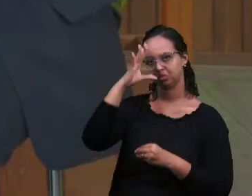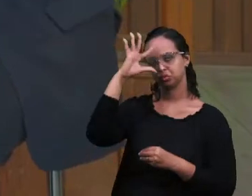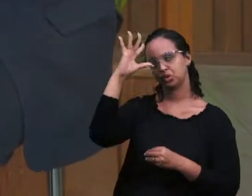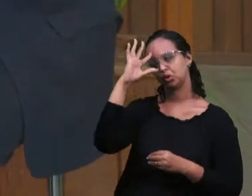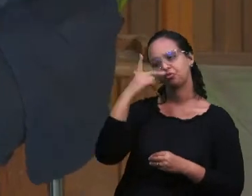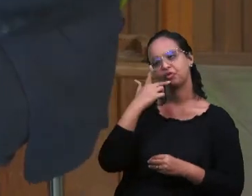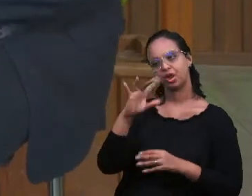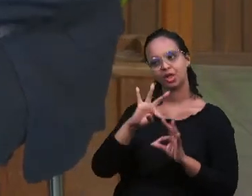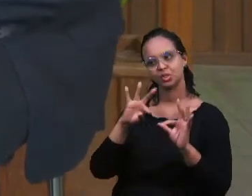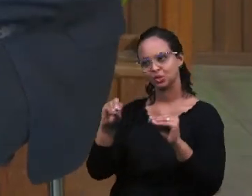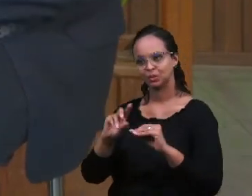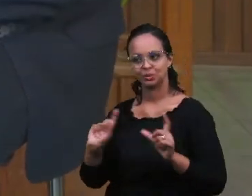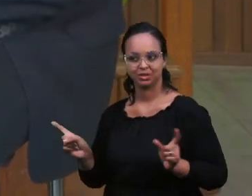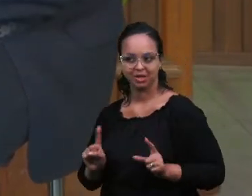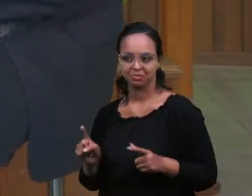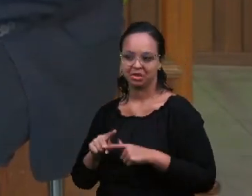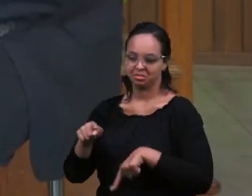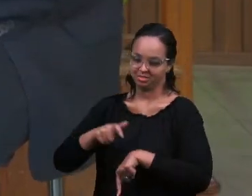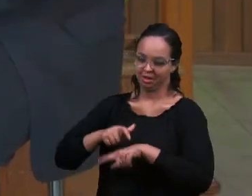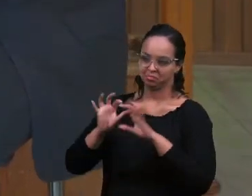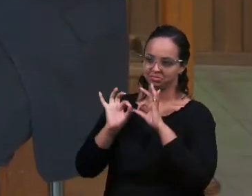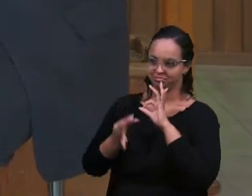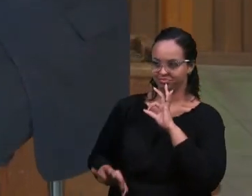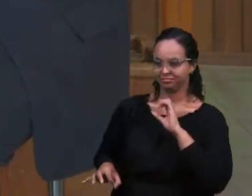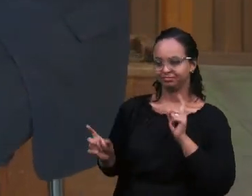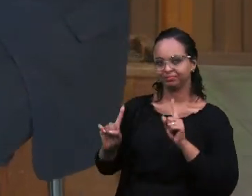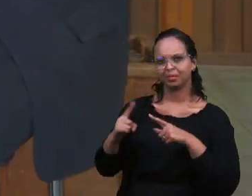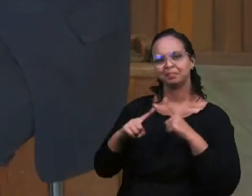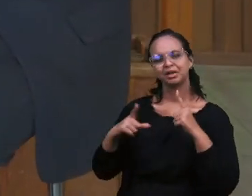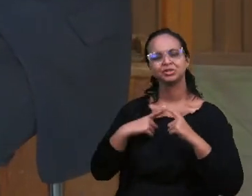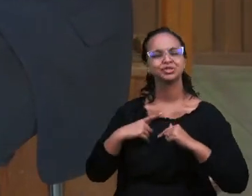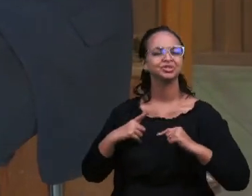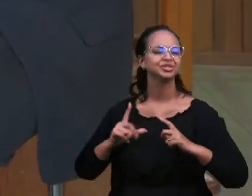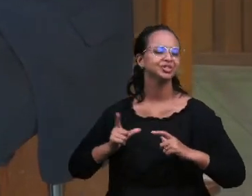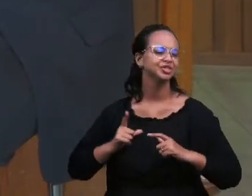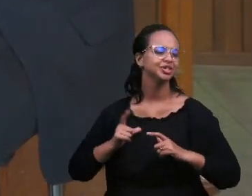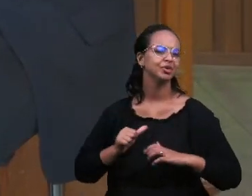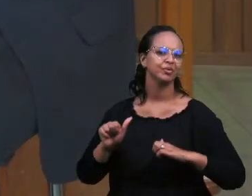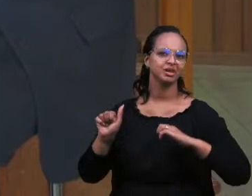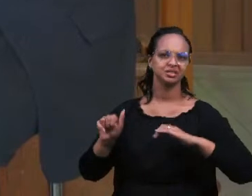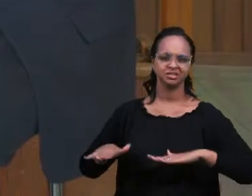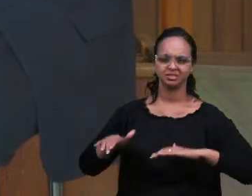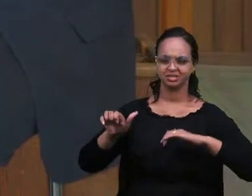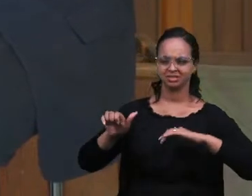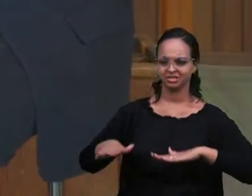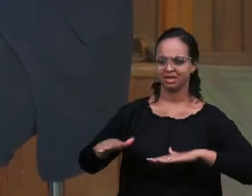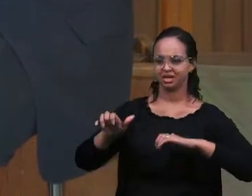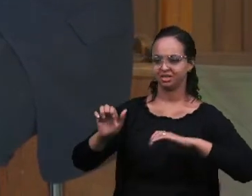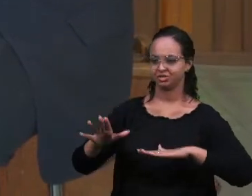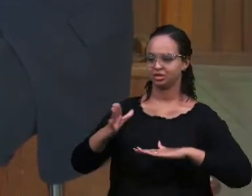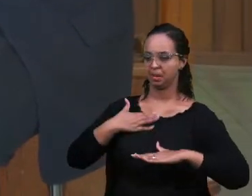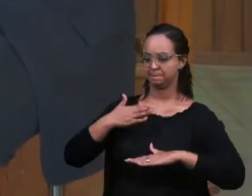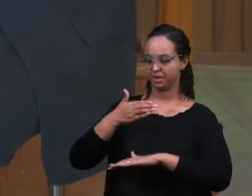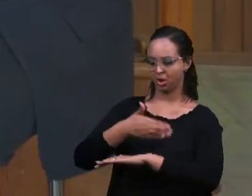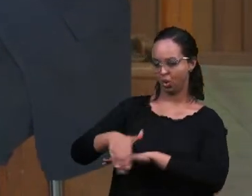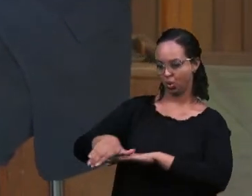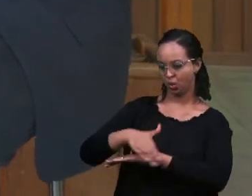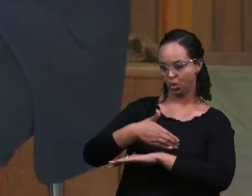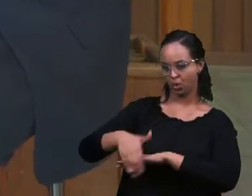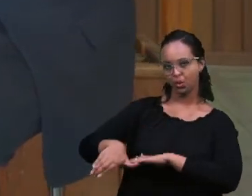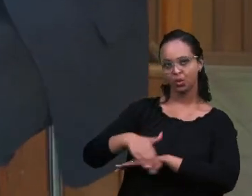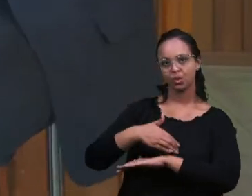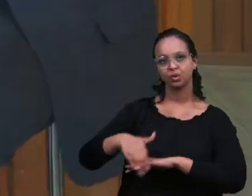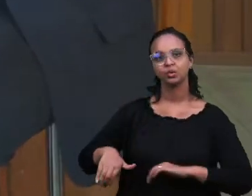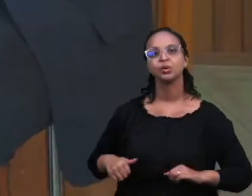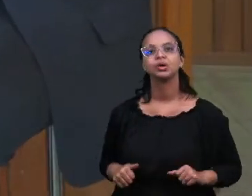que o nosso tempo não é grande. Mas eu vi um exército celestial passando na minha rua que eu morava. Por isso que ficou tão